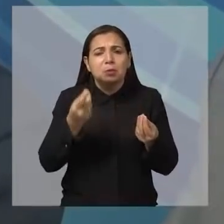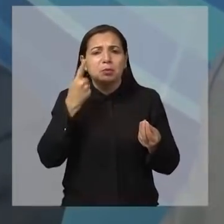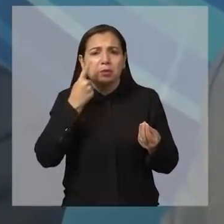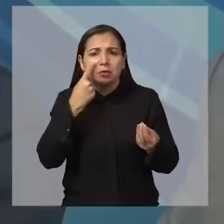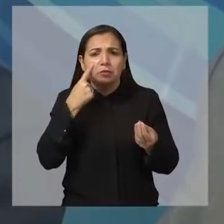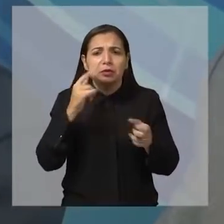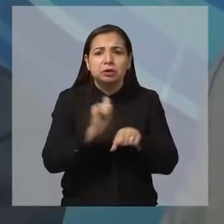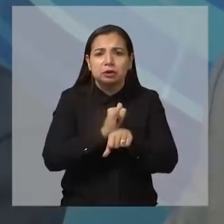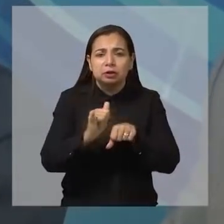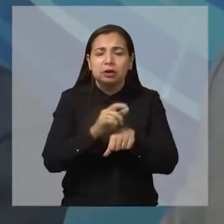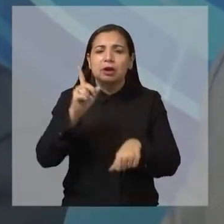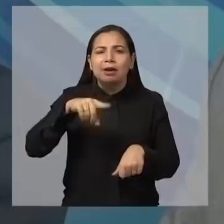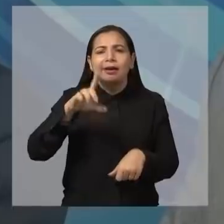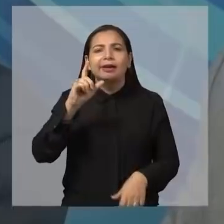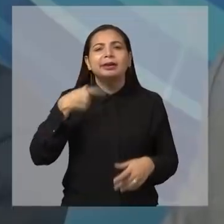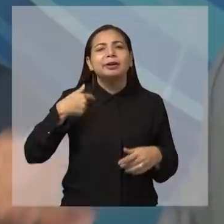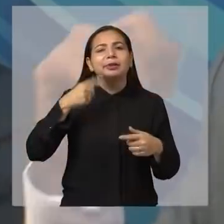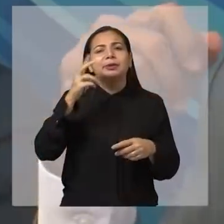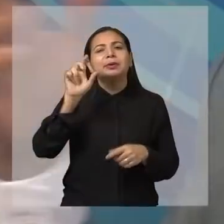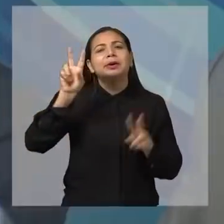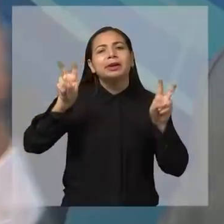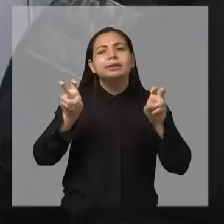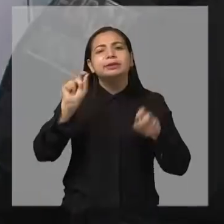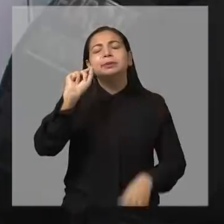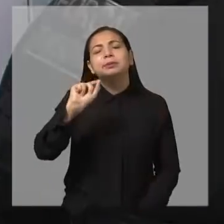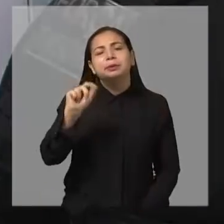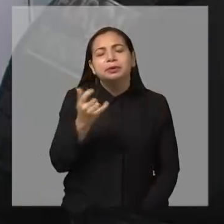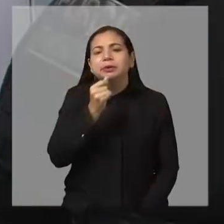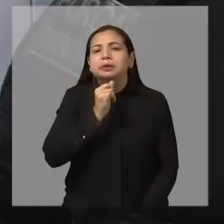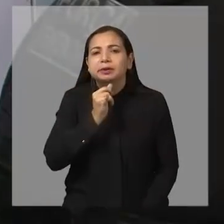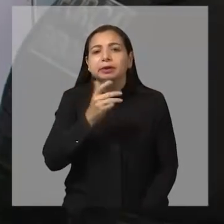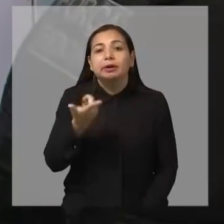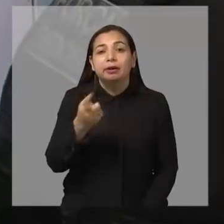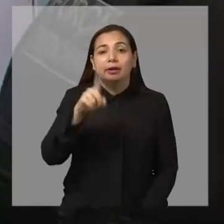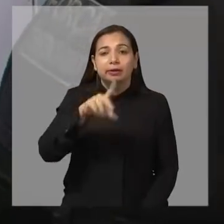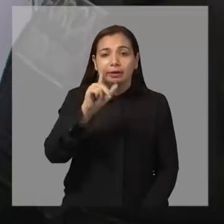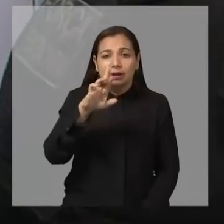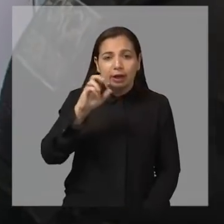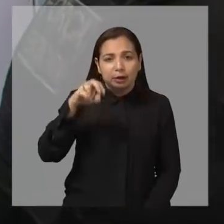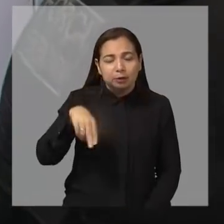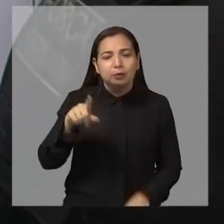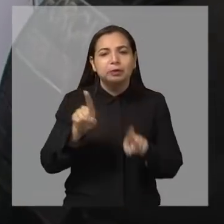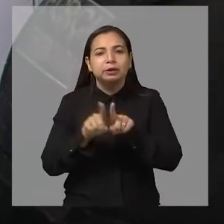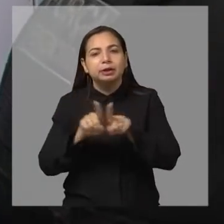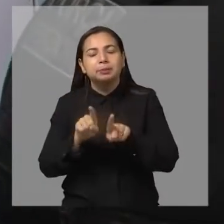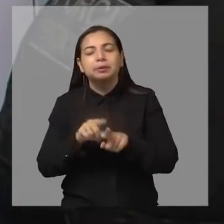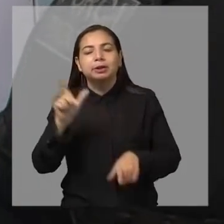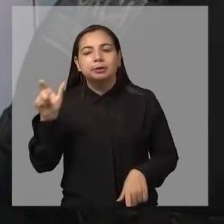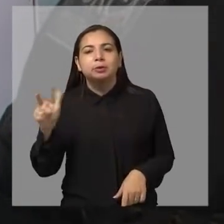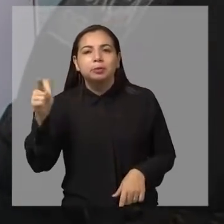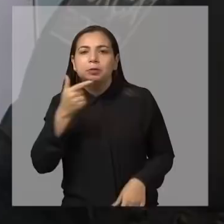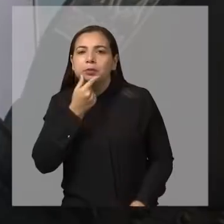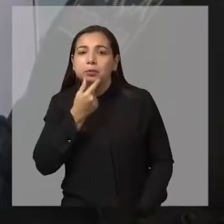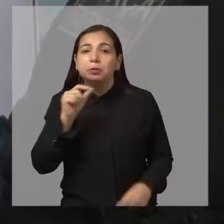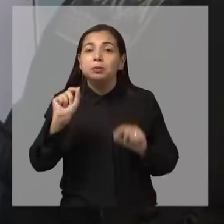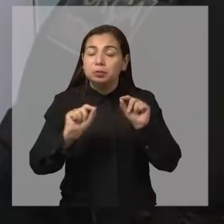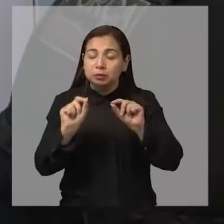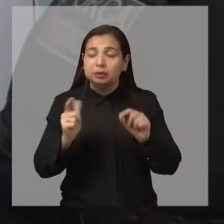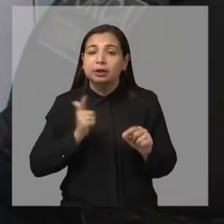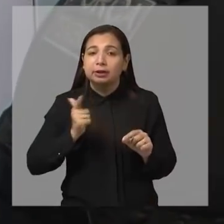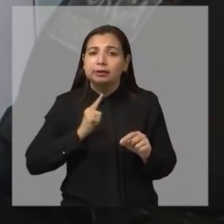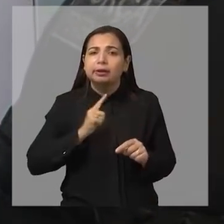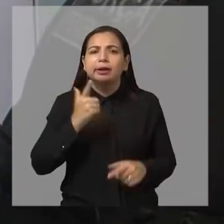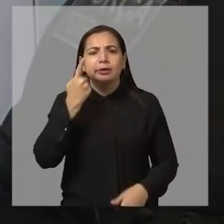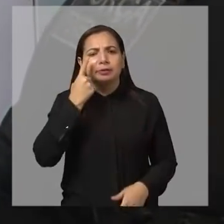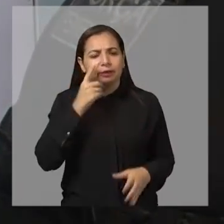o exemplo do Hidrácon com as leis draconianas, que foram de vigência transitória. E eu queria só acrescentar que eu penso que a